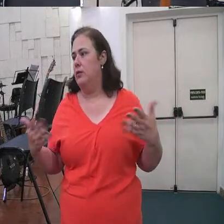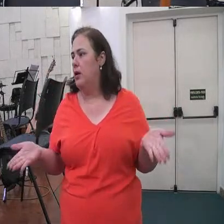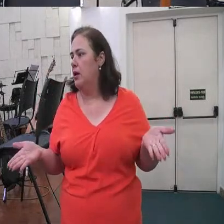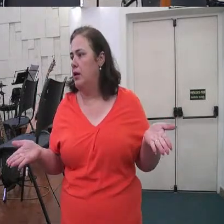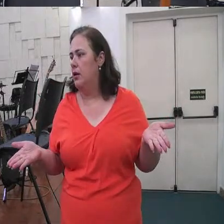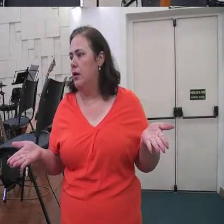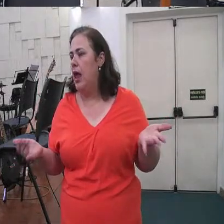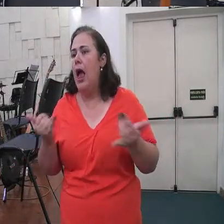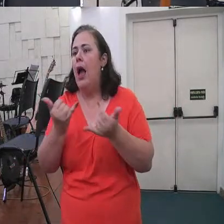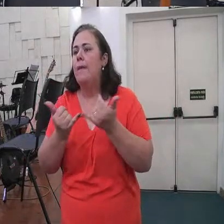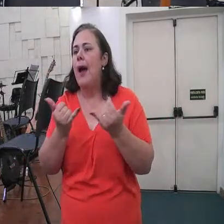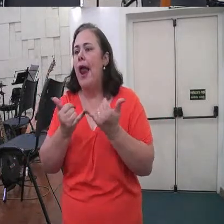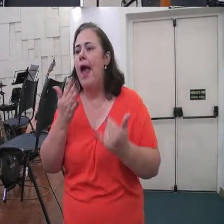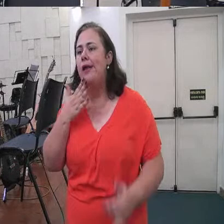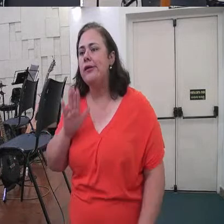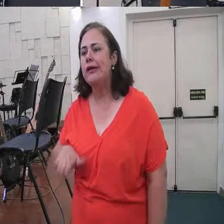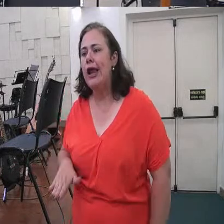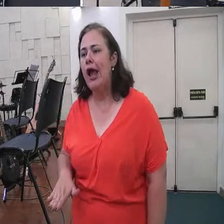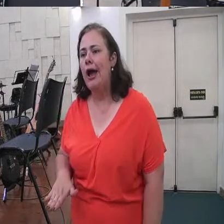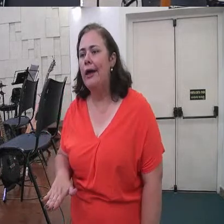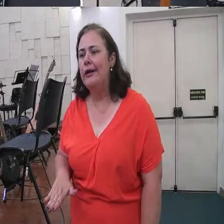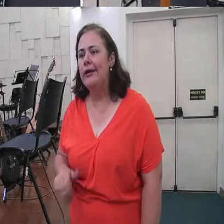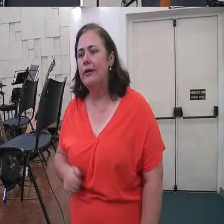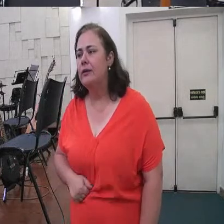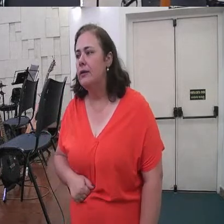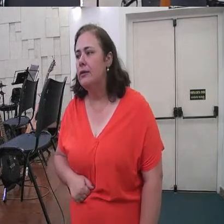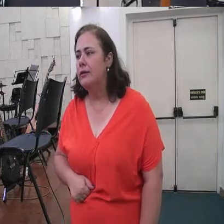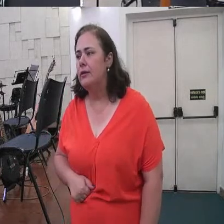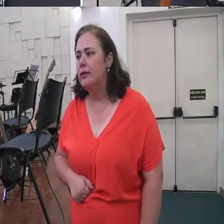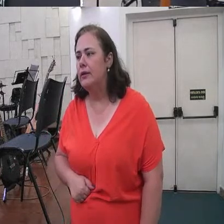Acreditem, irmãos, há pessoas que pensam assim.